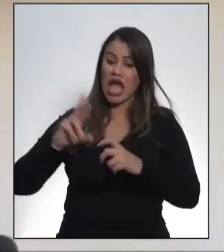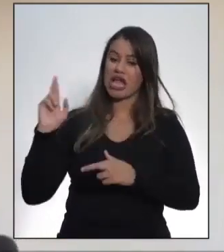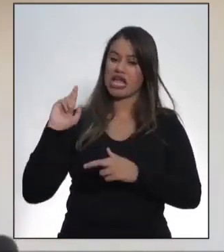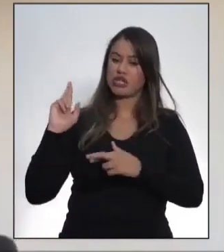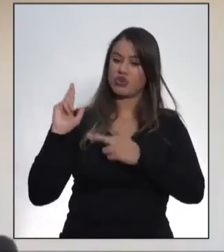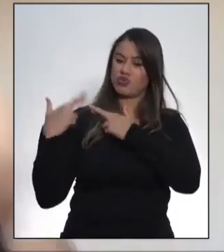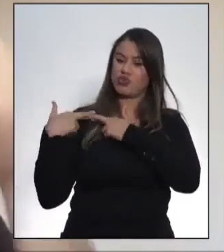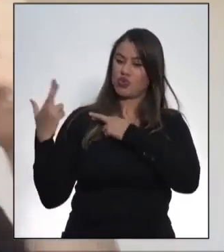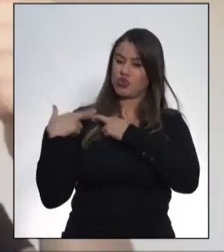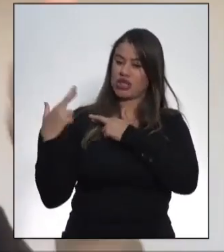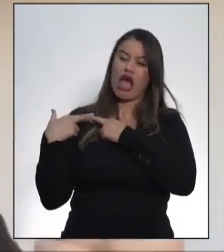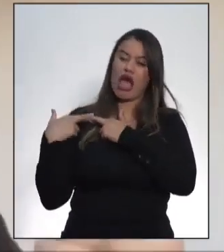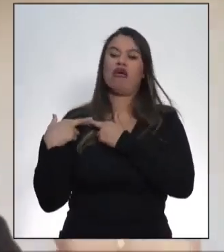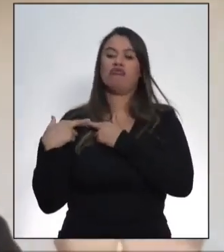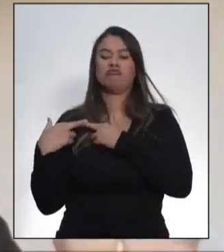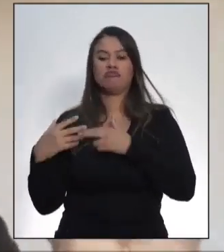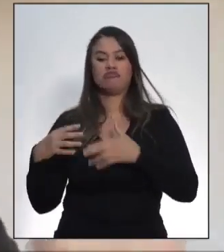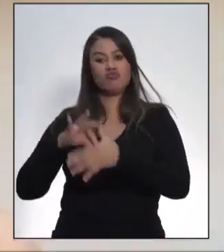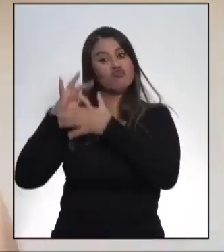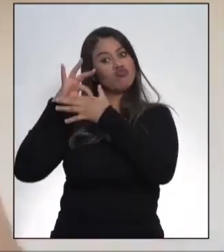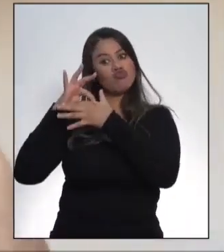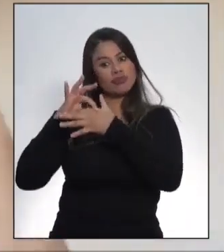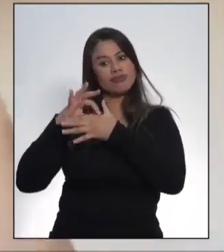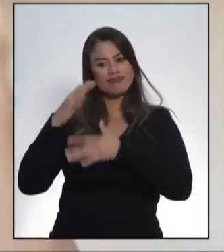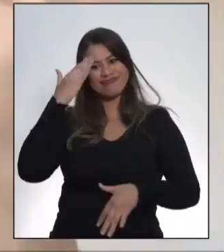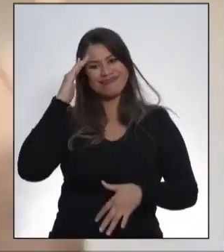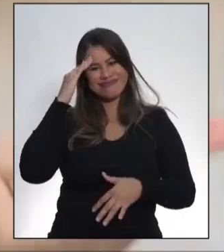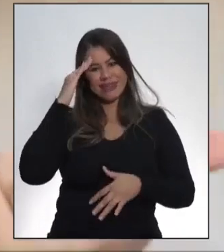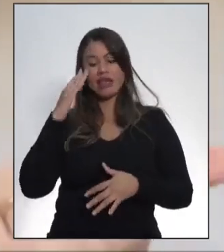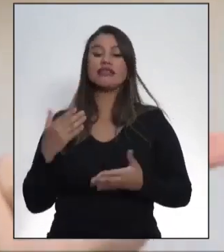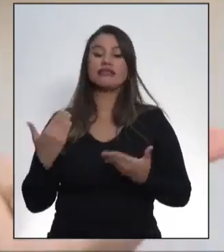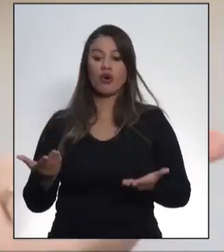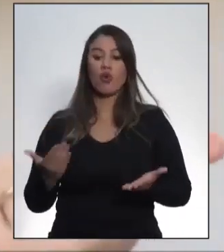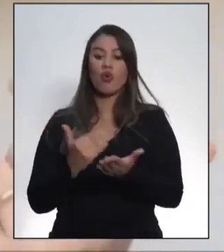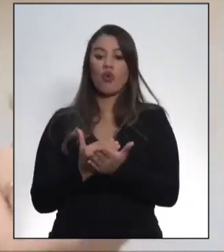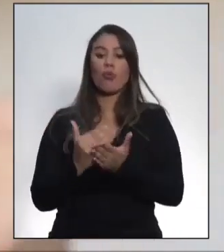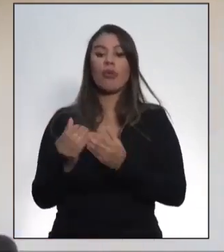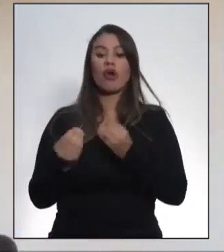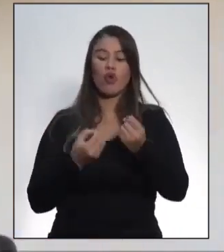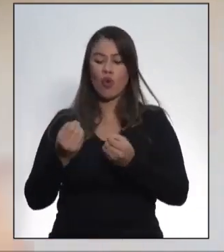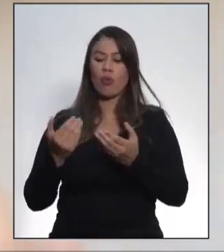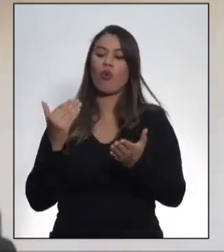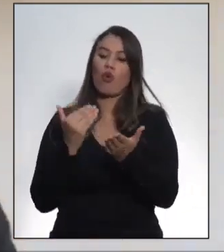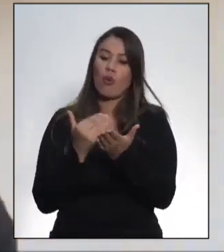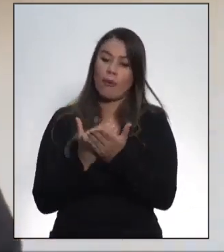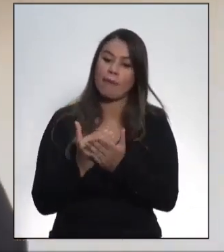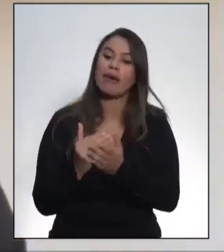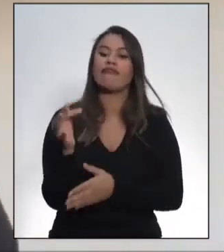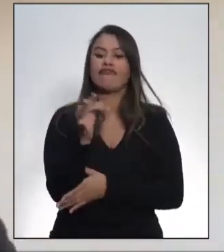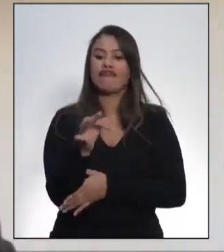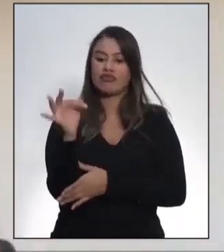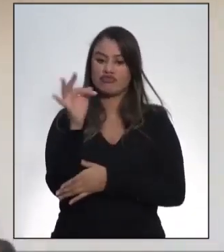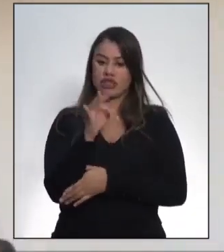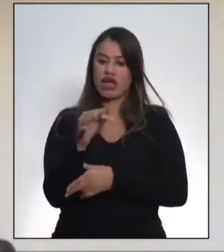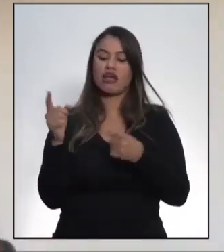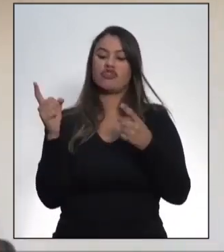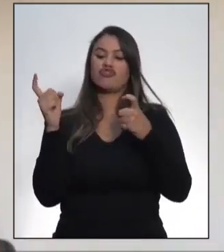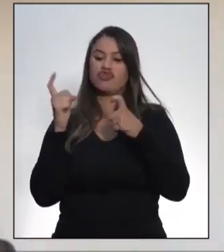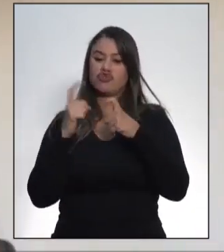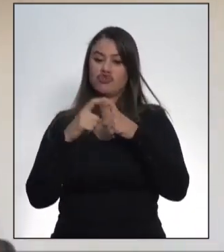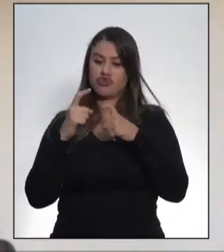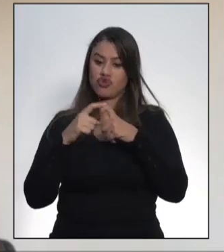na faculdade. Começa com a curiosidade, continua com a faculdade de veterinária, mas os pontos que eu mencionei sobre o